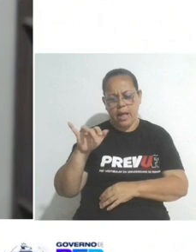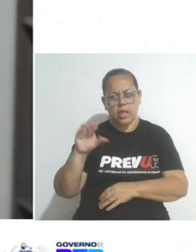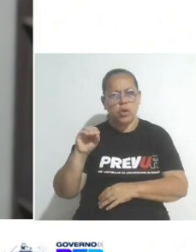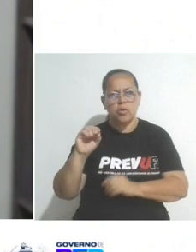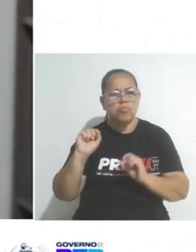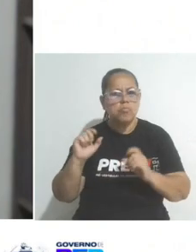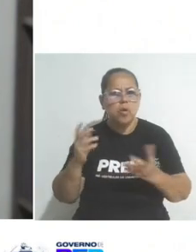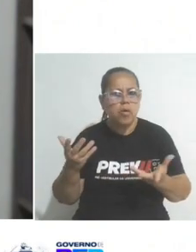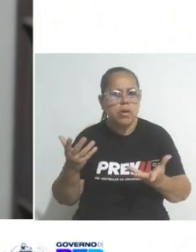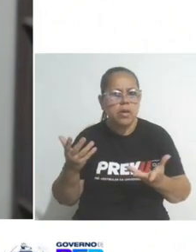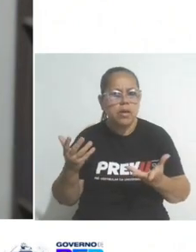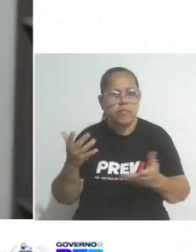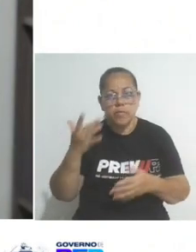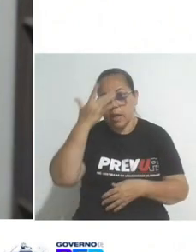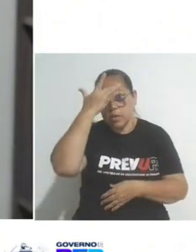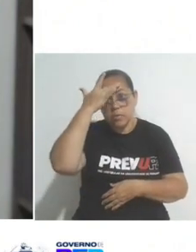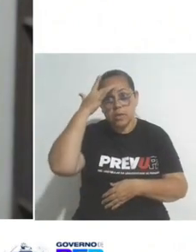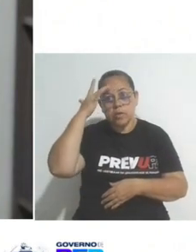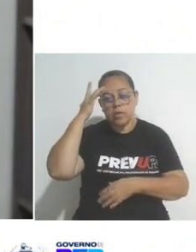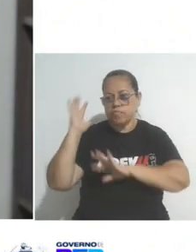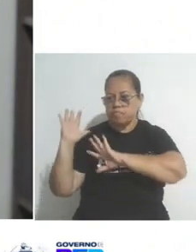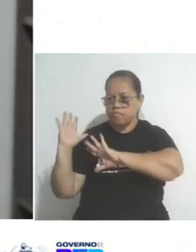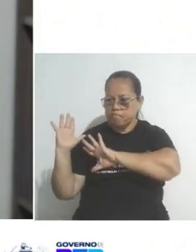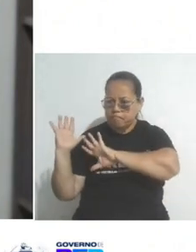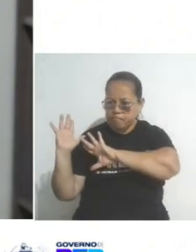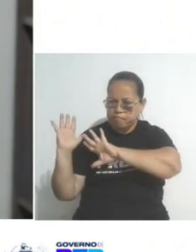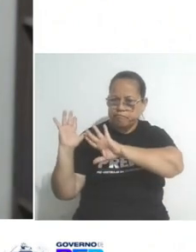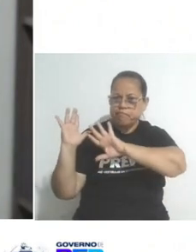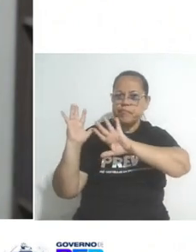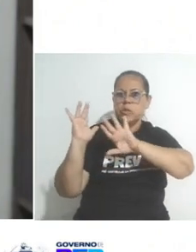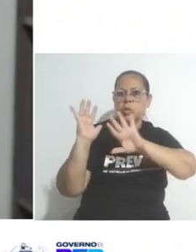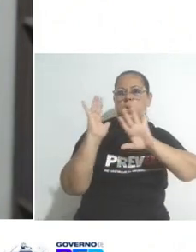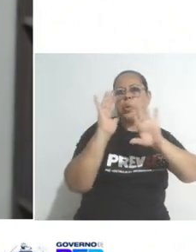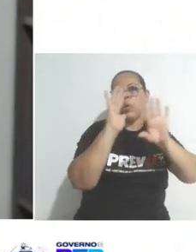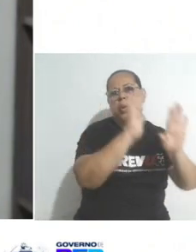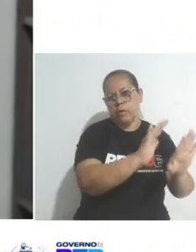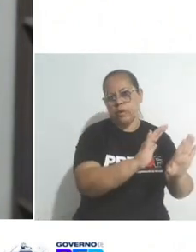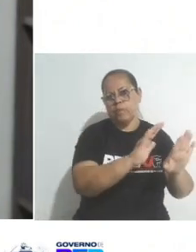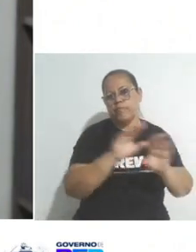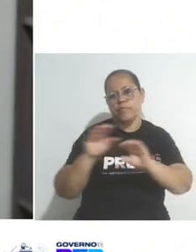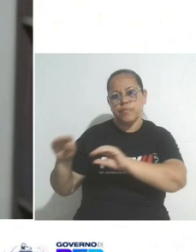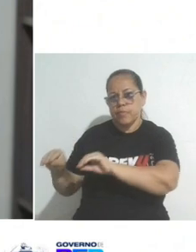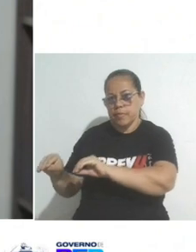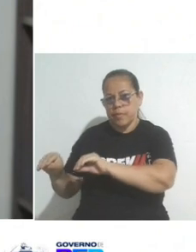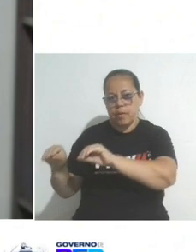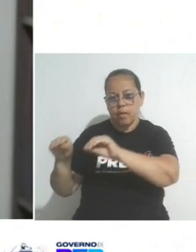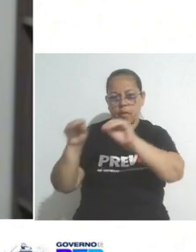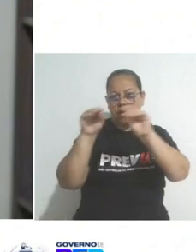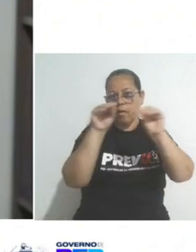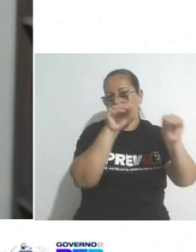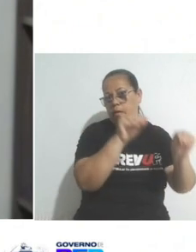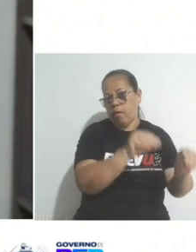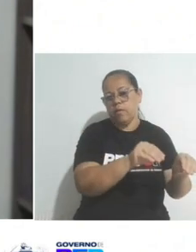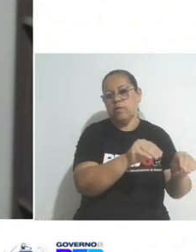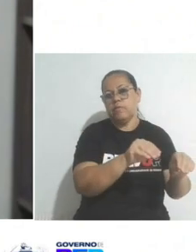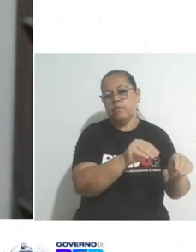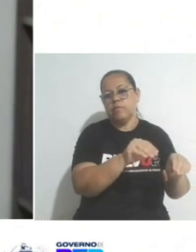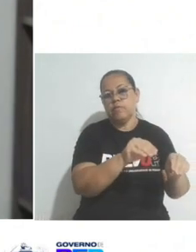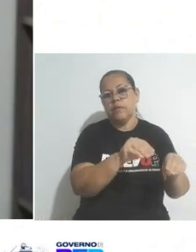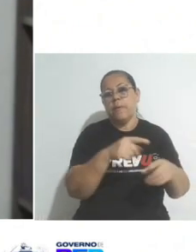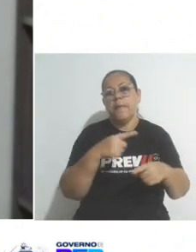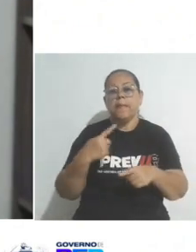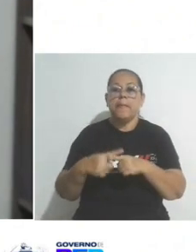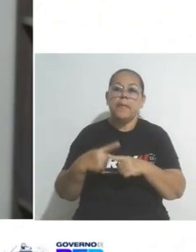que precisam se deslocar no espaço que precisam migrar de um espaço e transferir sua moradia para um outro local